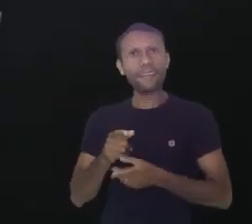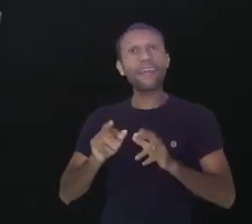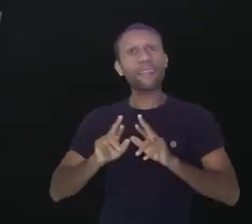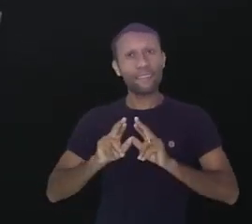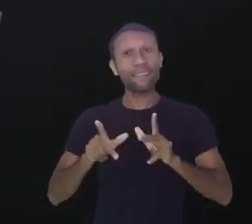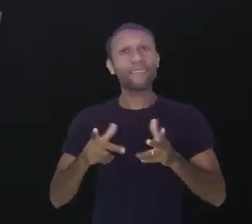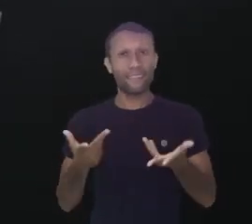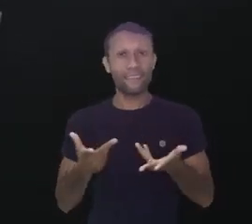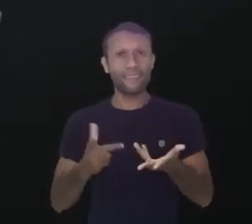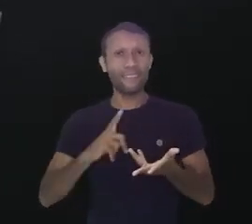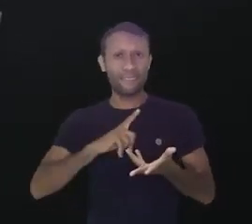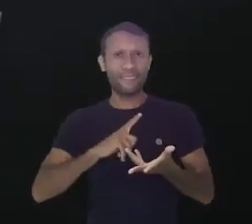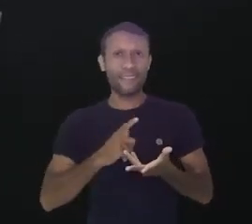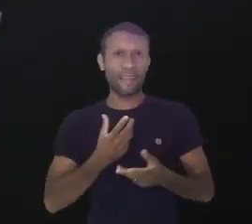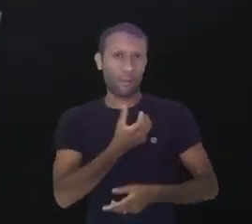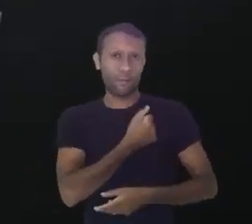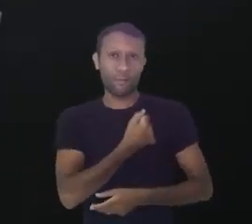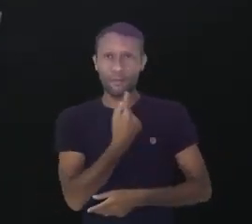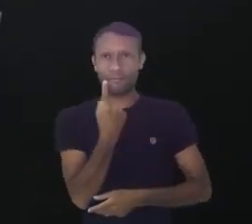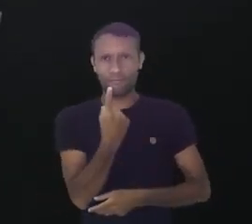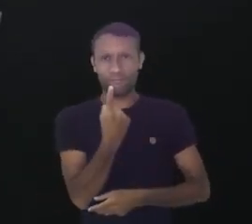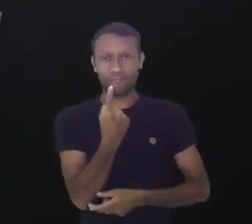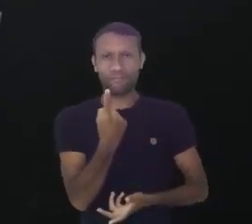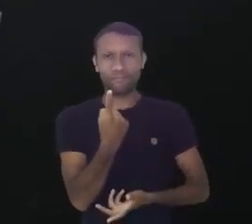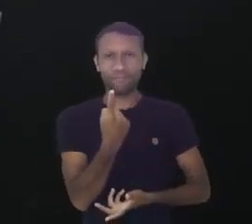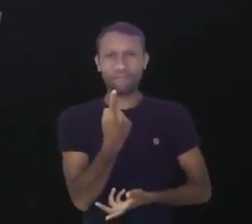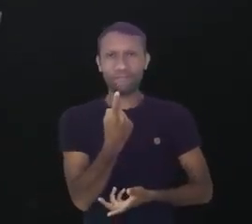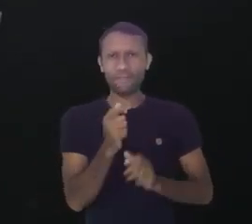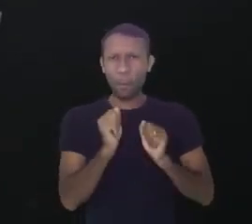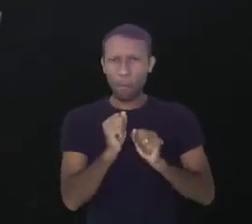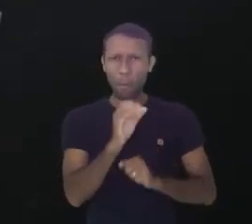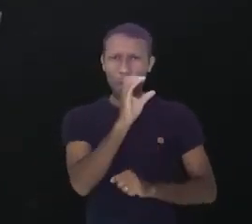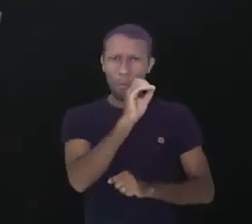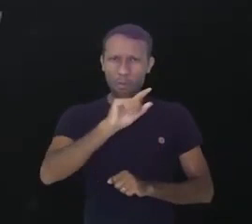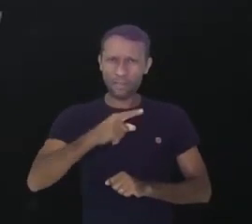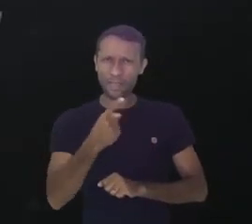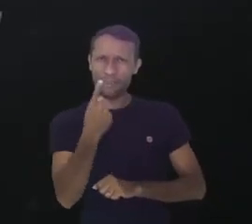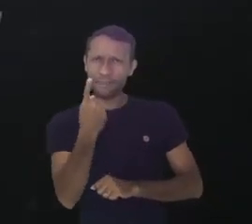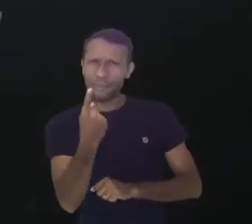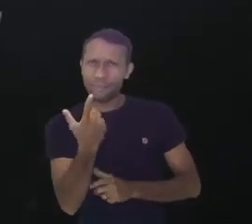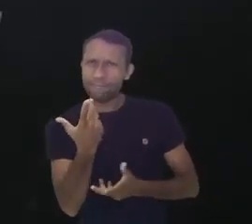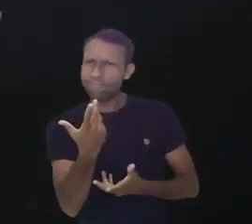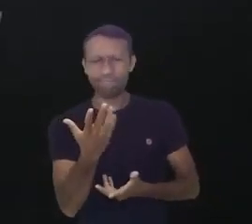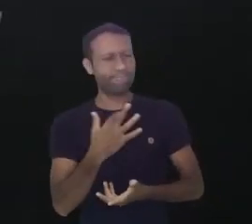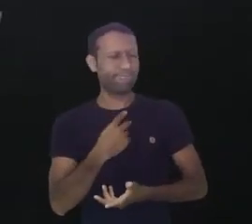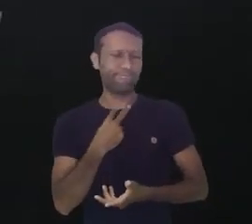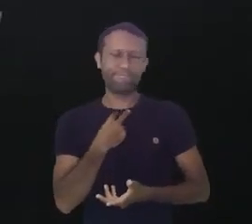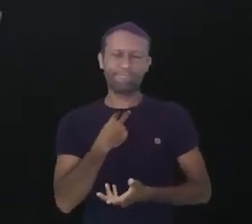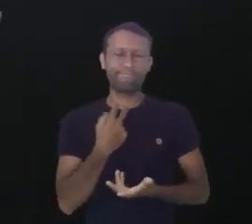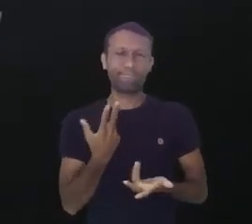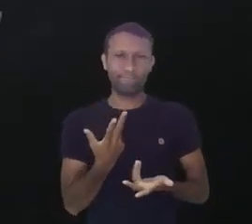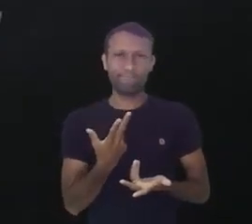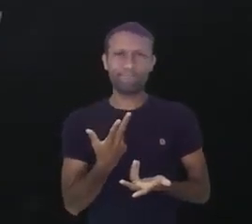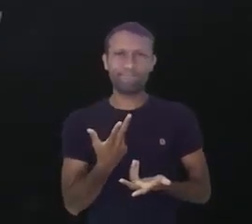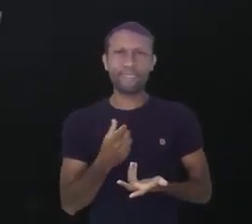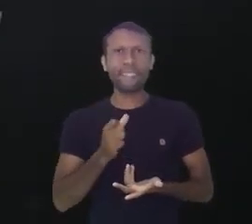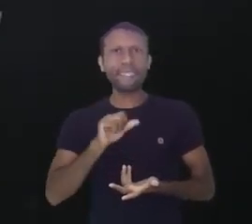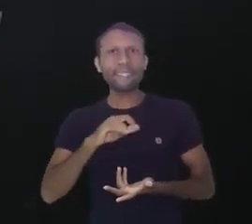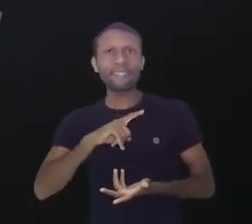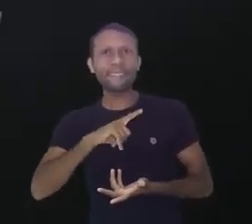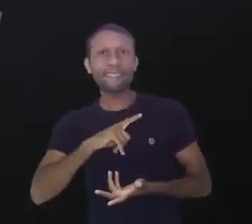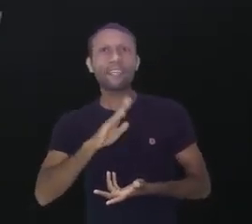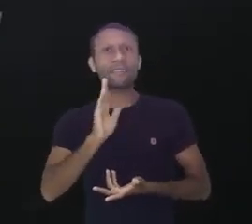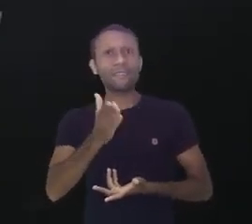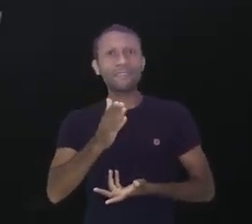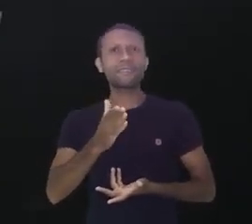não, eu já tenho o número 1. Então, não posso colocar 0, tá? Quando eu já tenho qualquer algarismo no